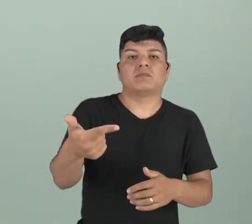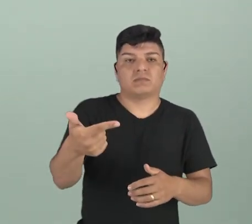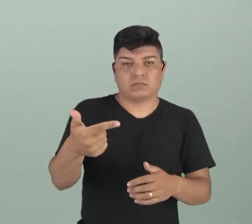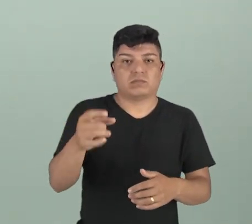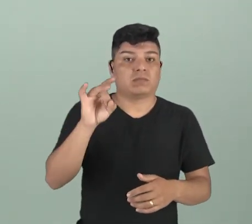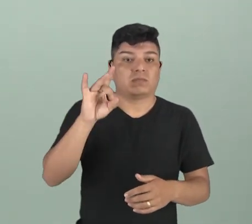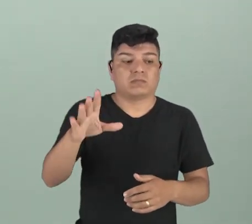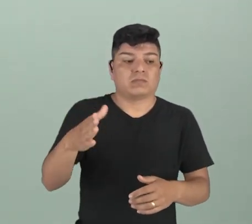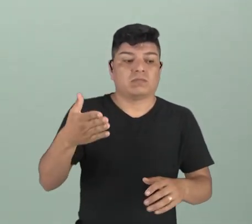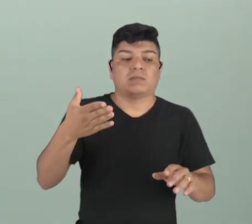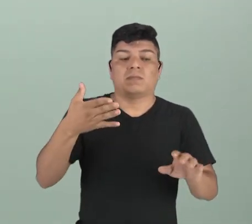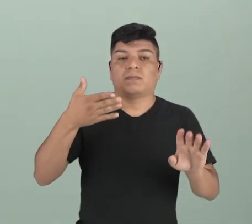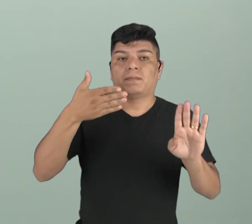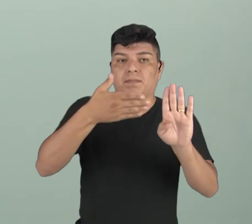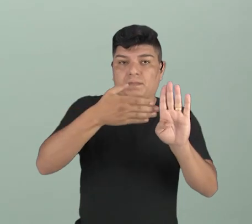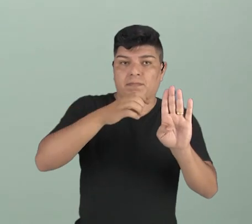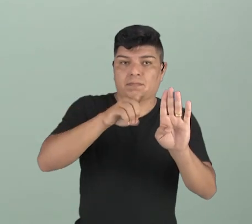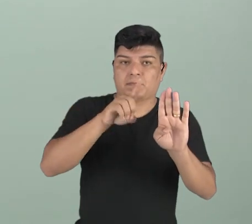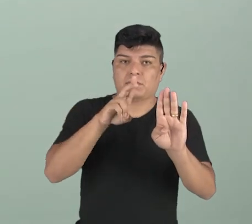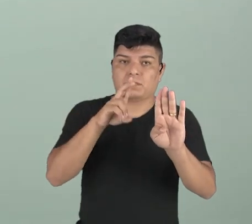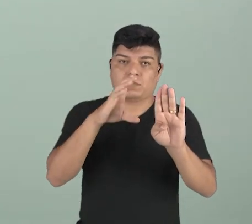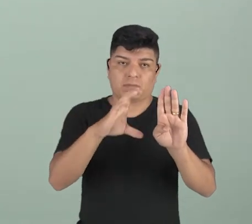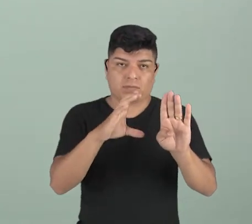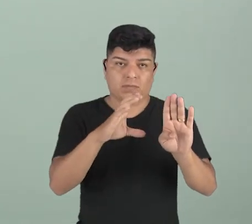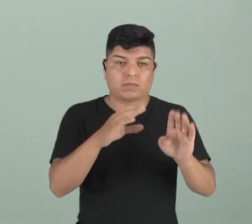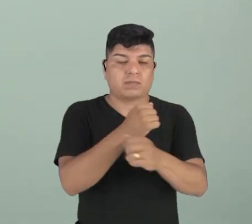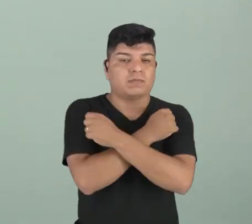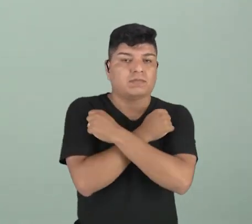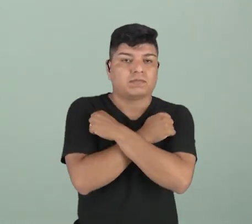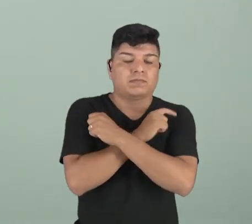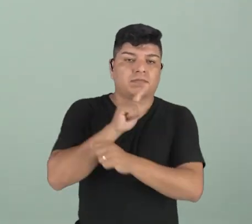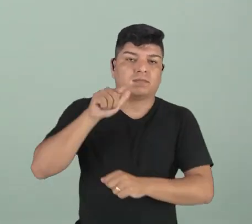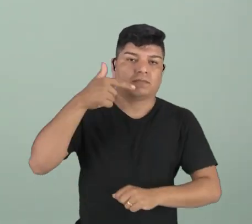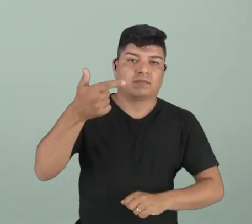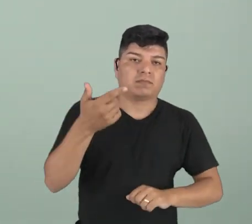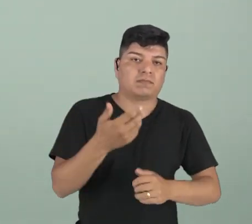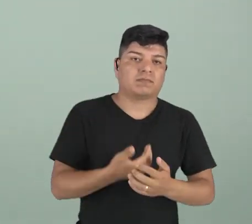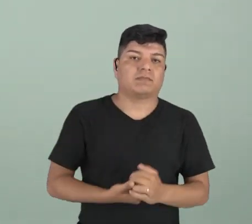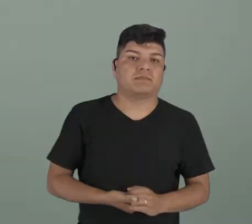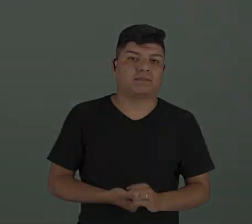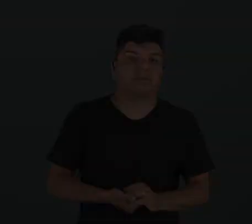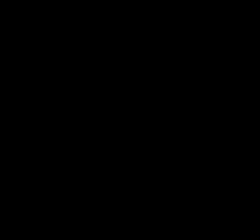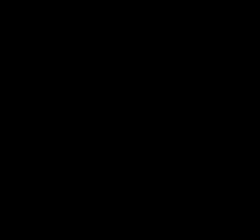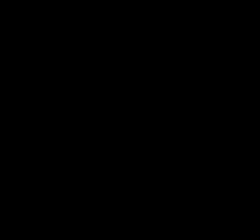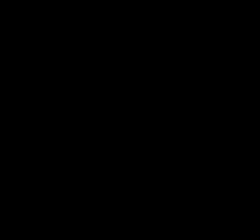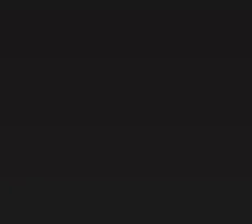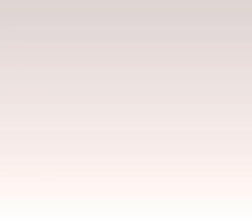curricular, basta acessar a plataforma Eduque. Um abraço e até a próxima!